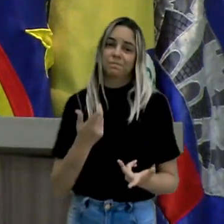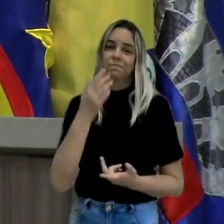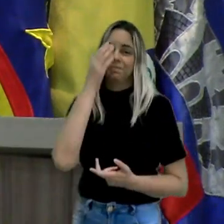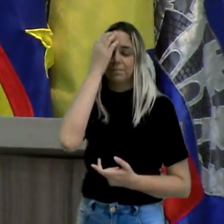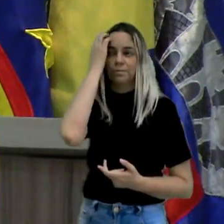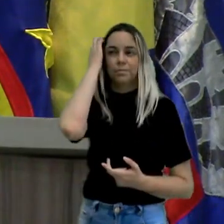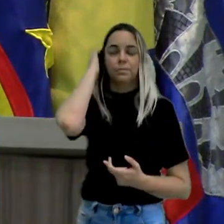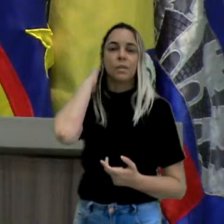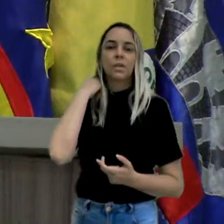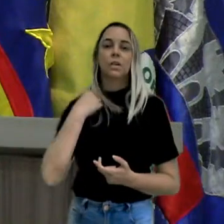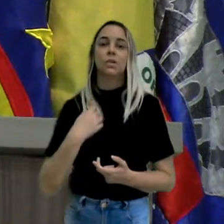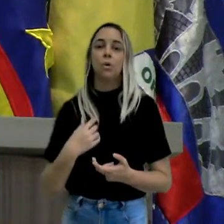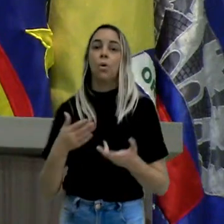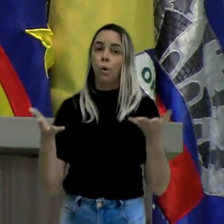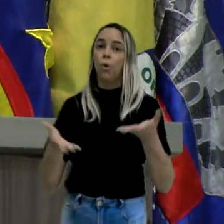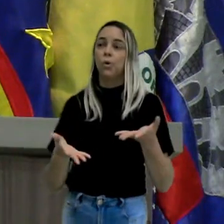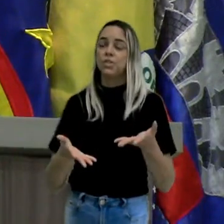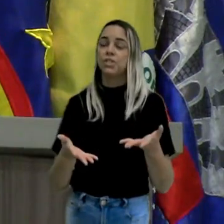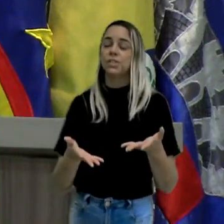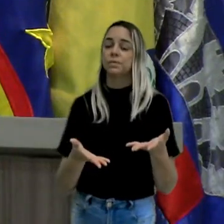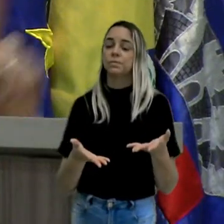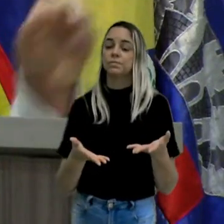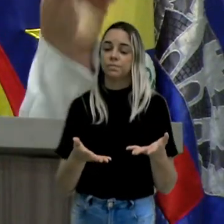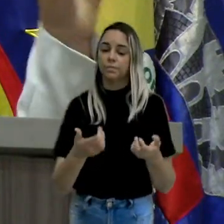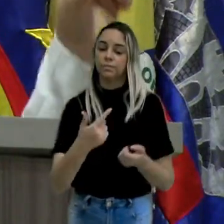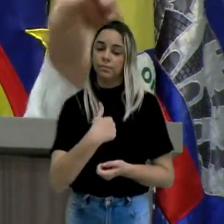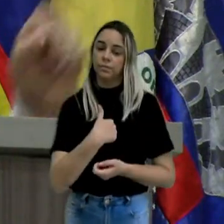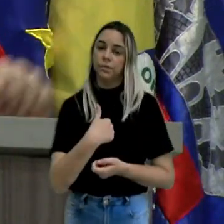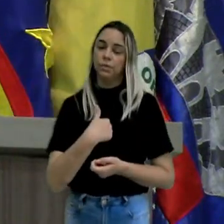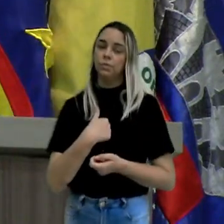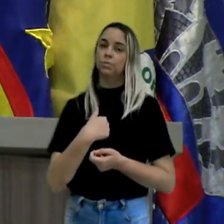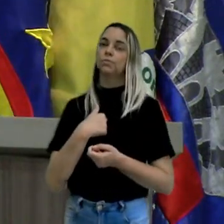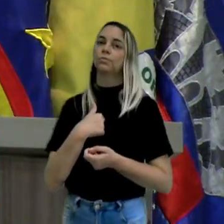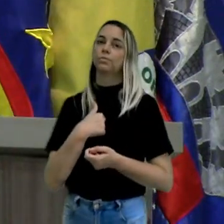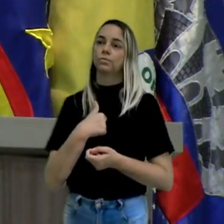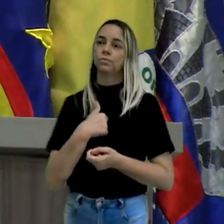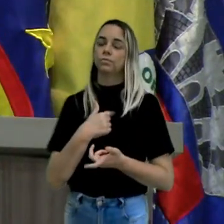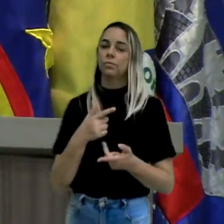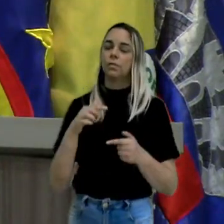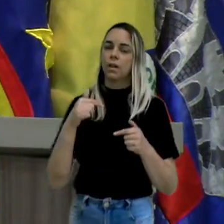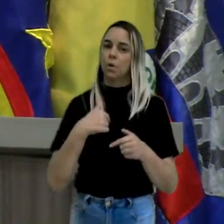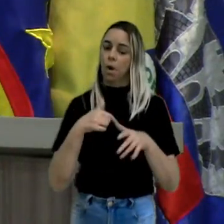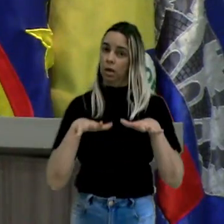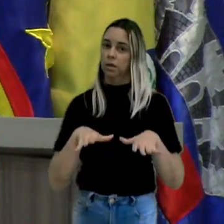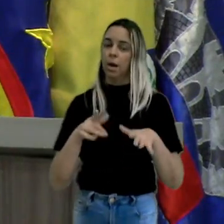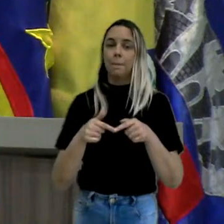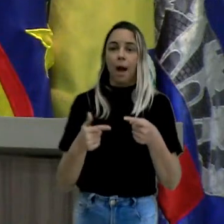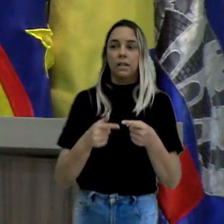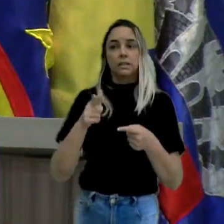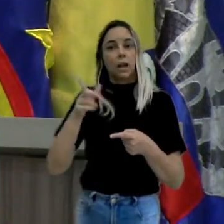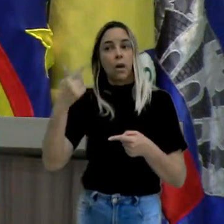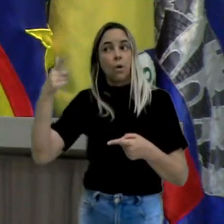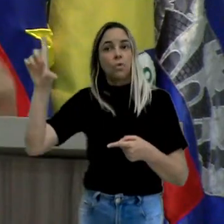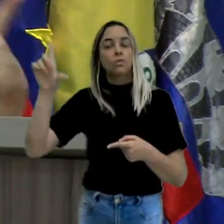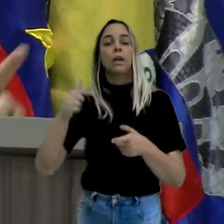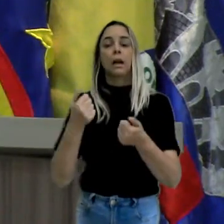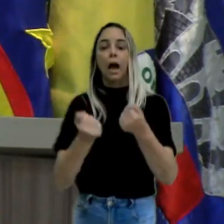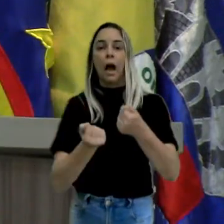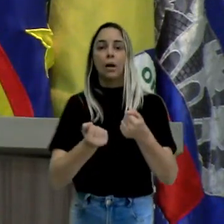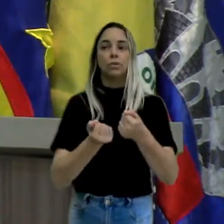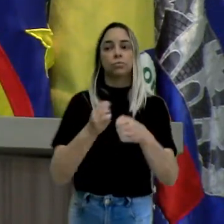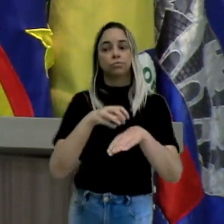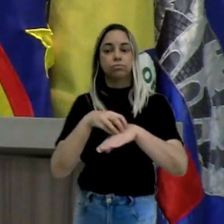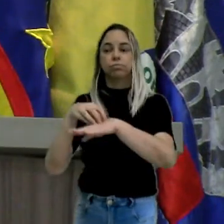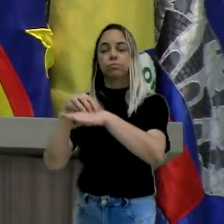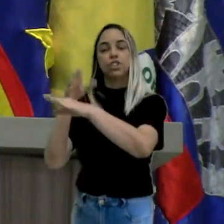Porque hoje mesmo a gente está aqui, mas já tem carro que foi buscar pessoas também em Agrestina, Recife,